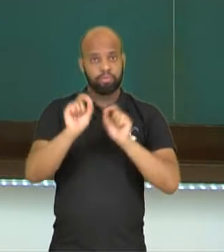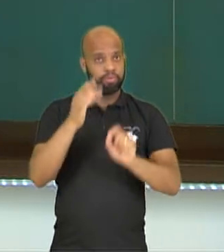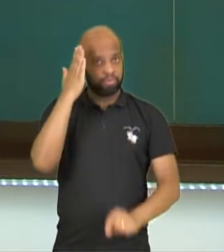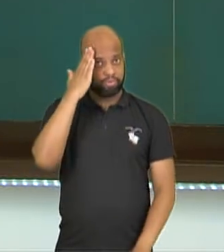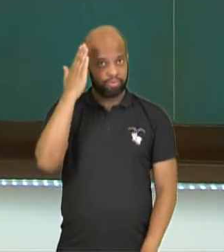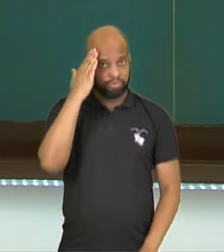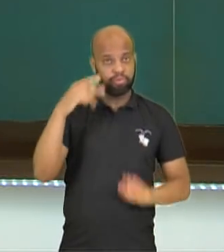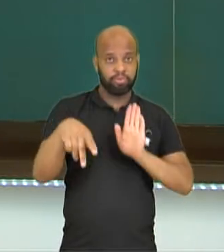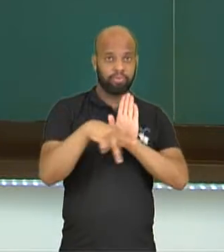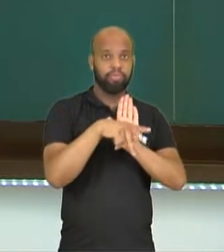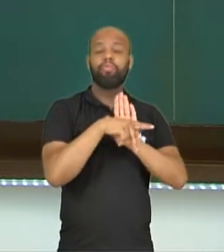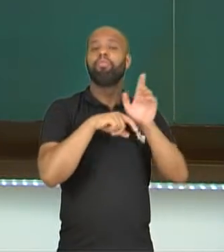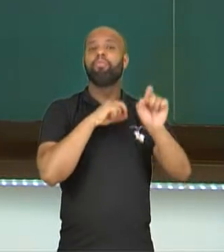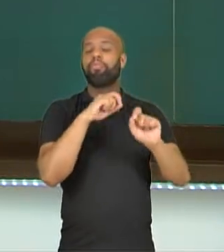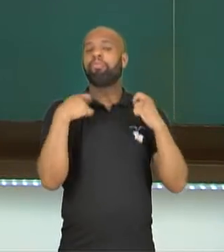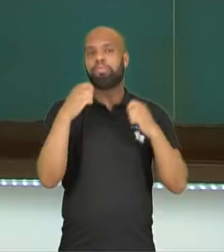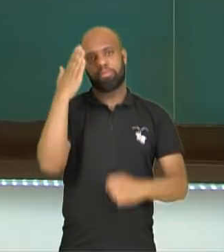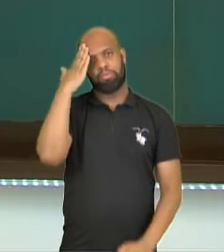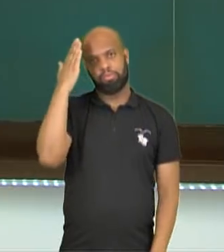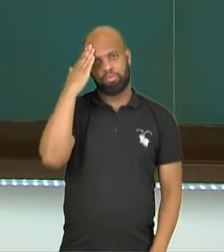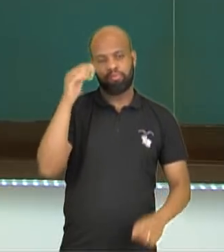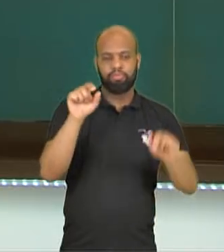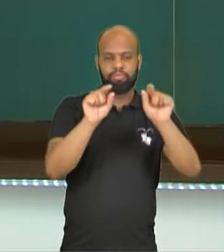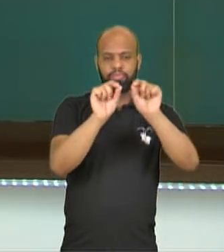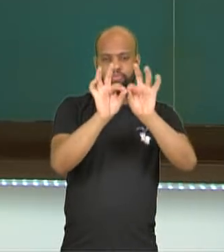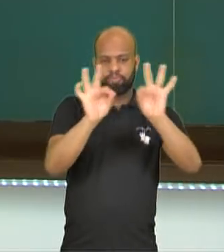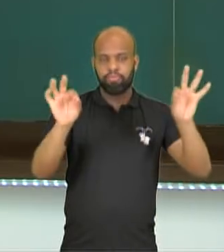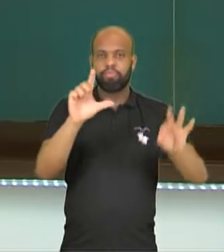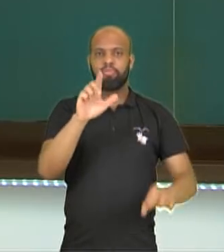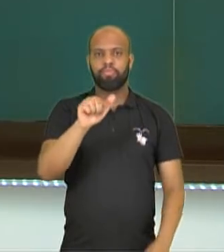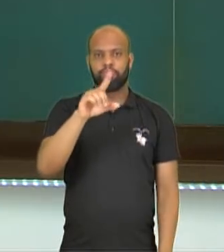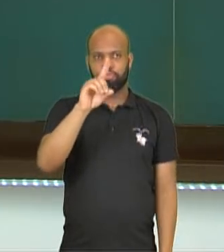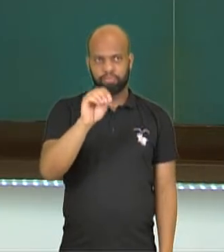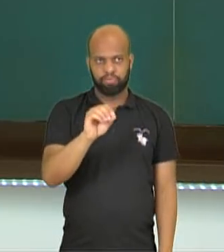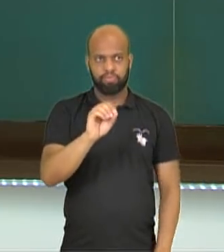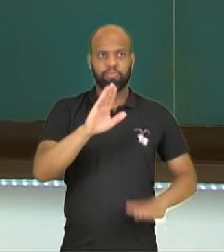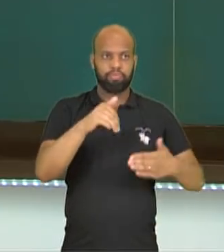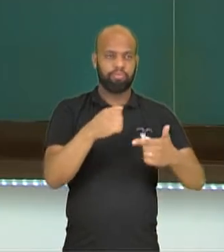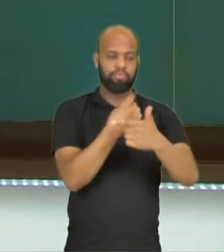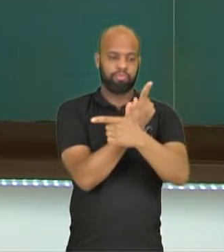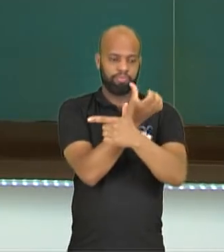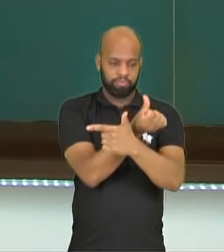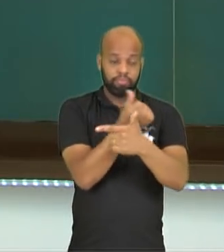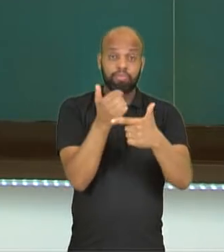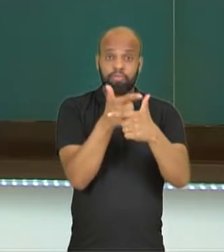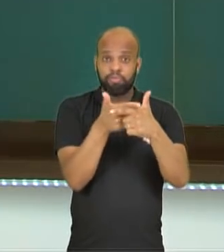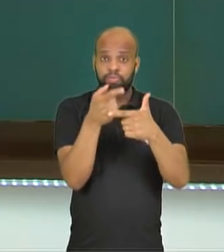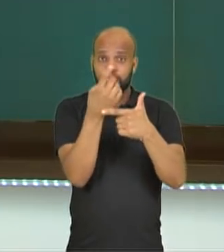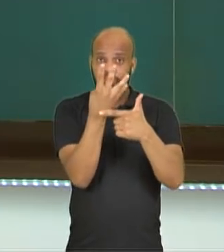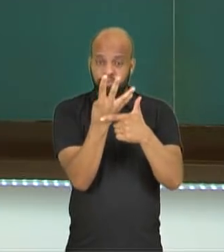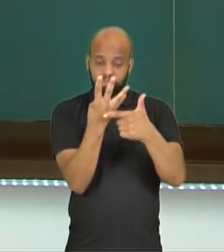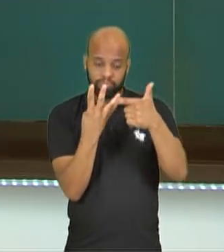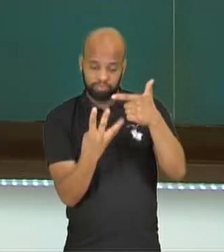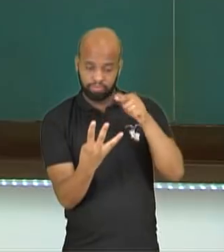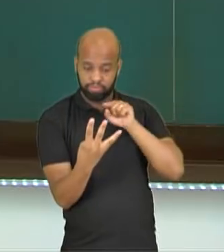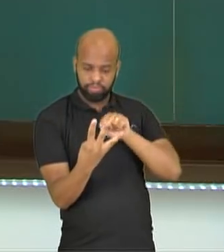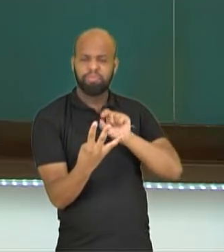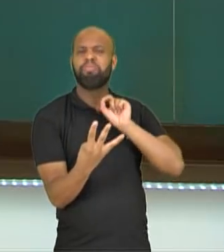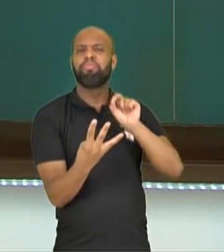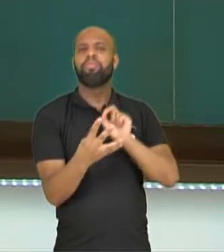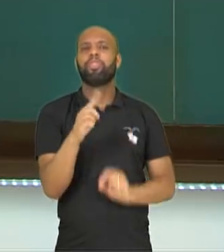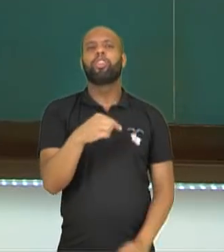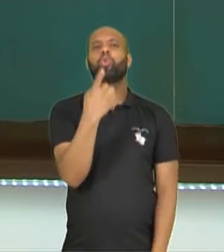de perímetro, eu divido por 4 para encontrar a medida do lado. Então, nós encontramos que a medida do lado é 4